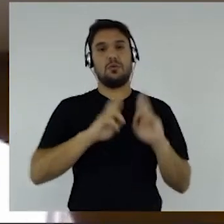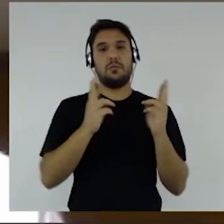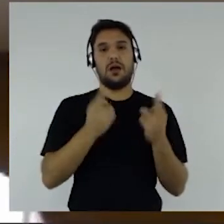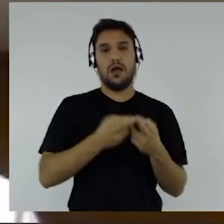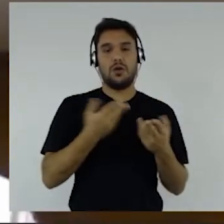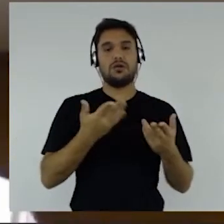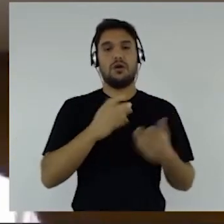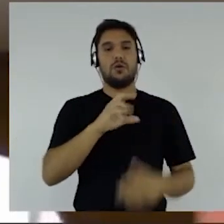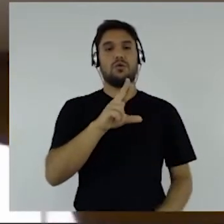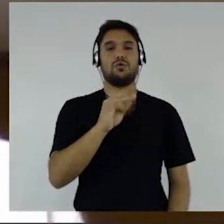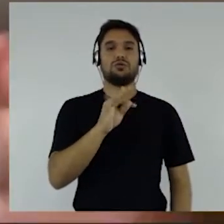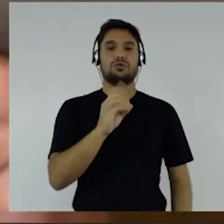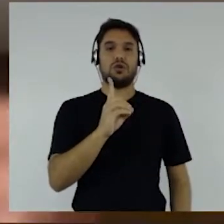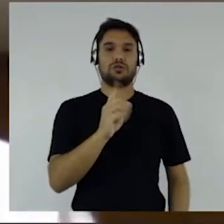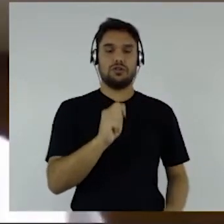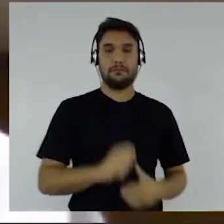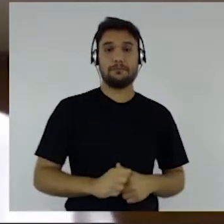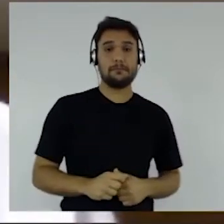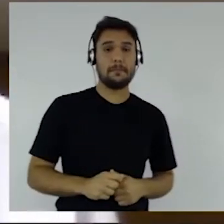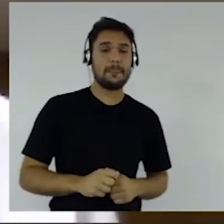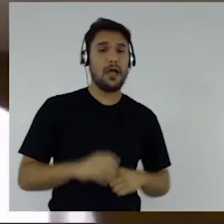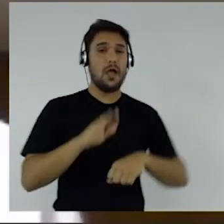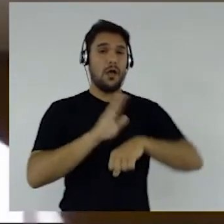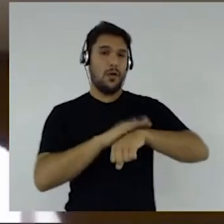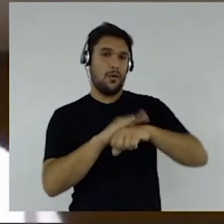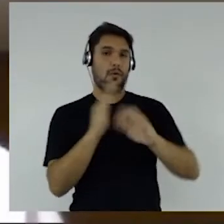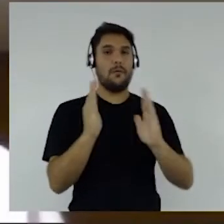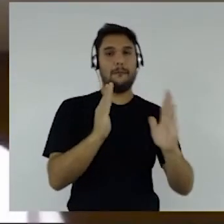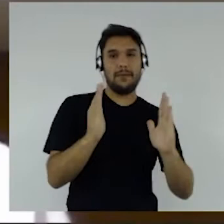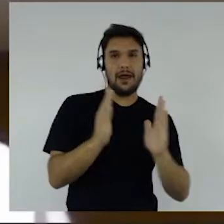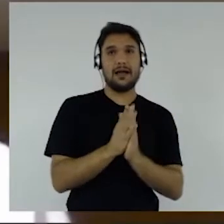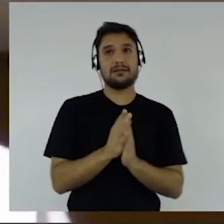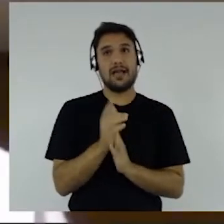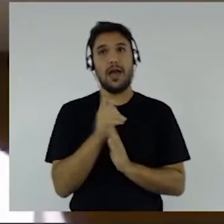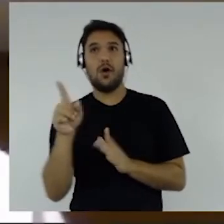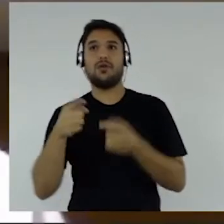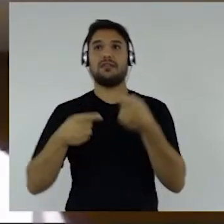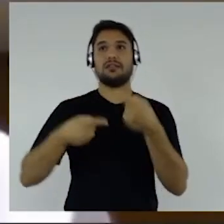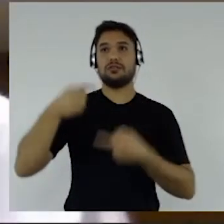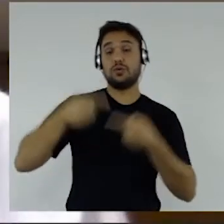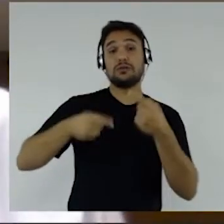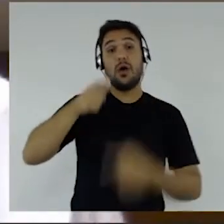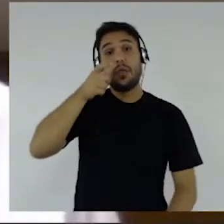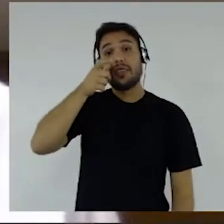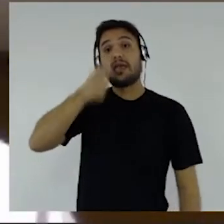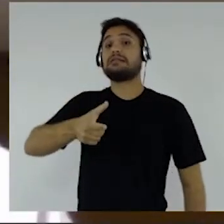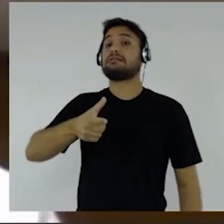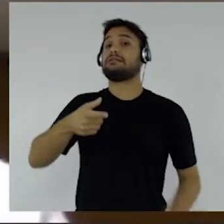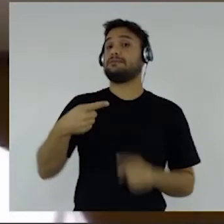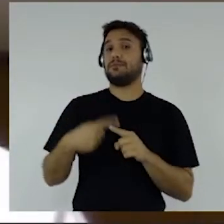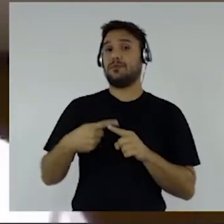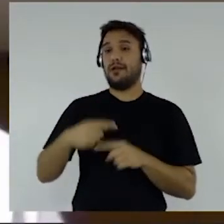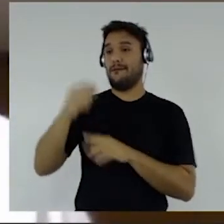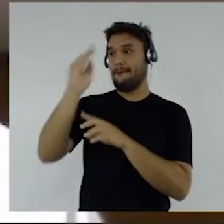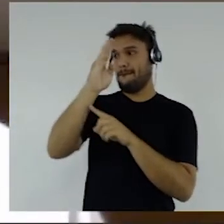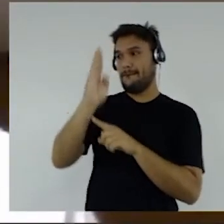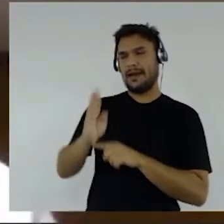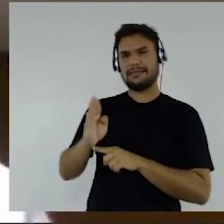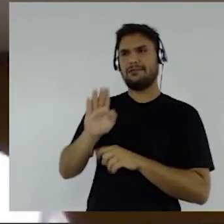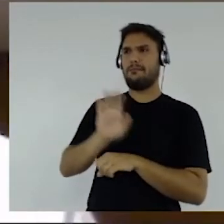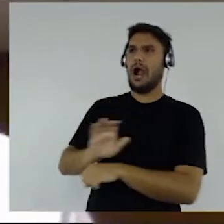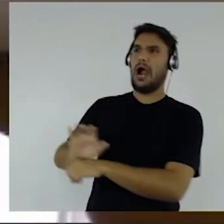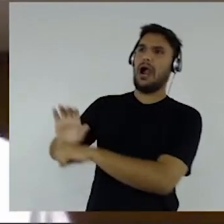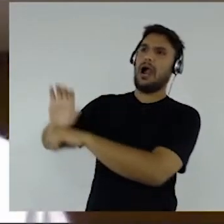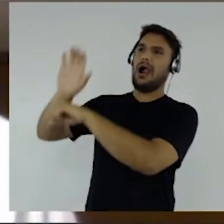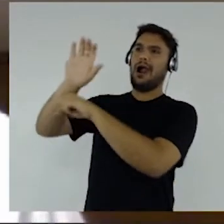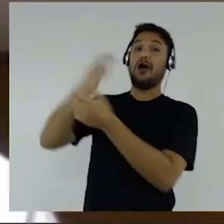audiência de custódia. A questão do prazo, essa é uma outra discussão interessante, porque Brasil afora, quando